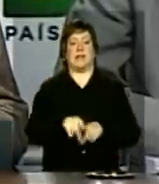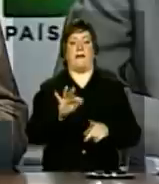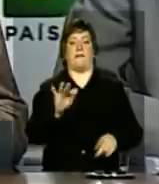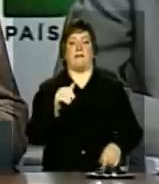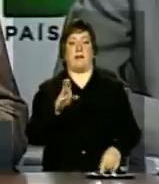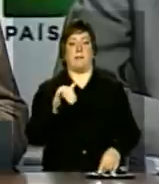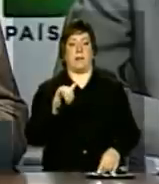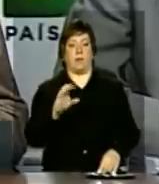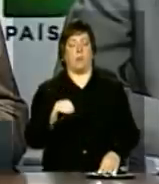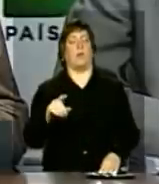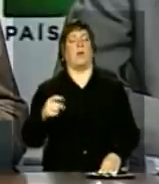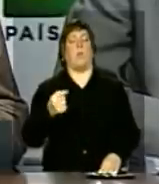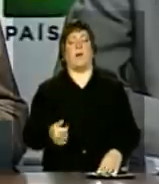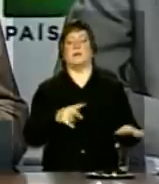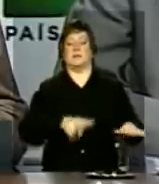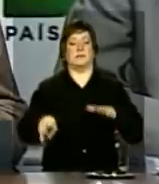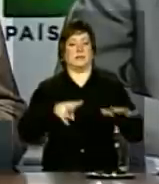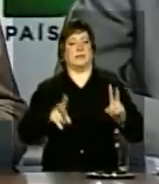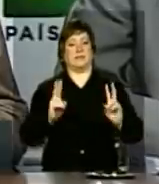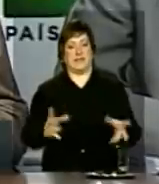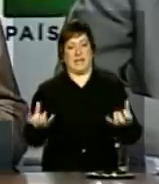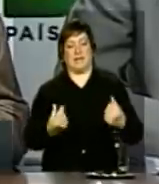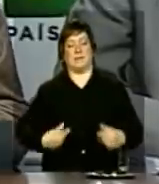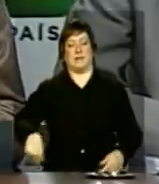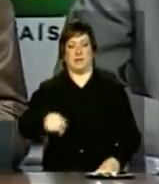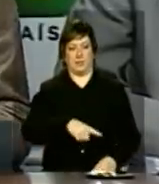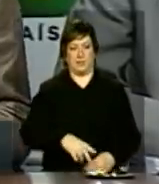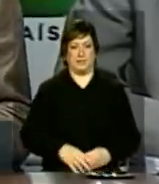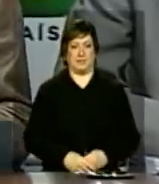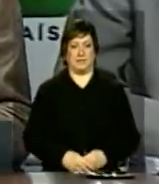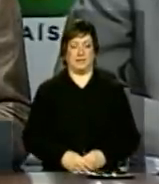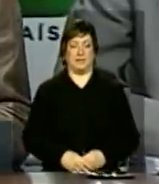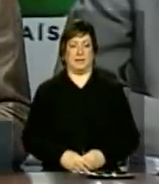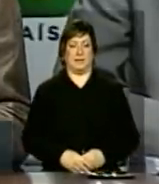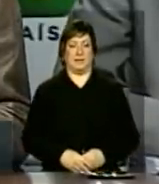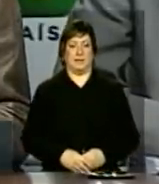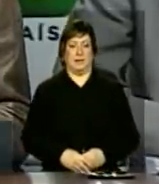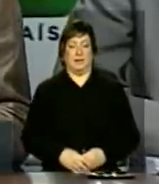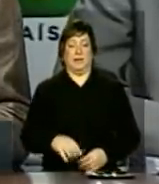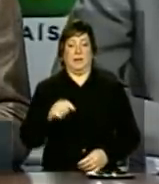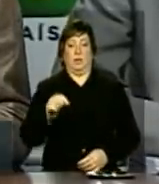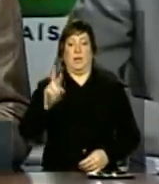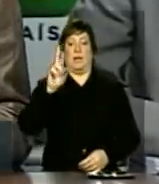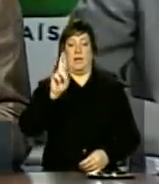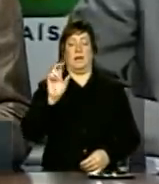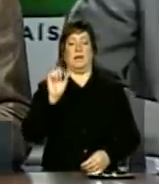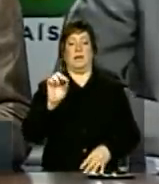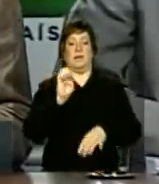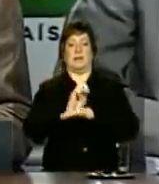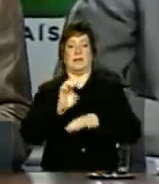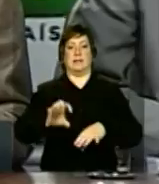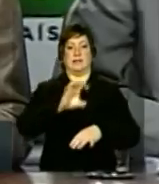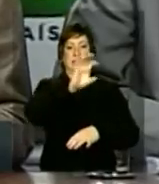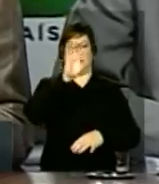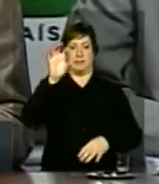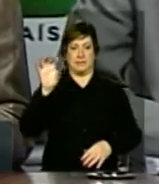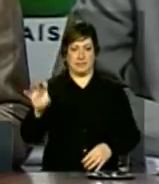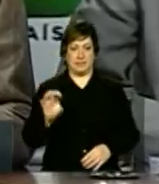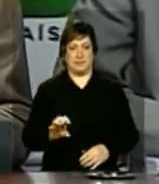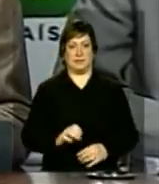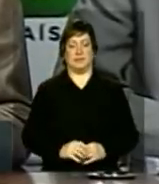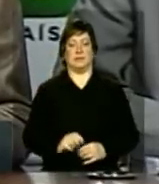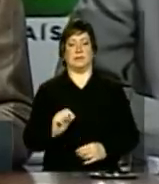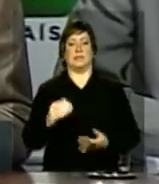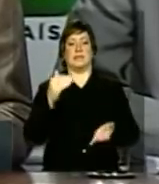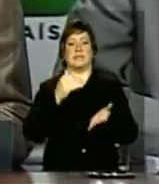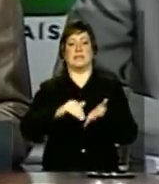recebe quase toda semana a representação dos Estados